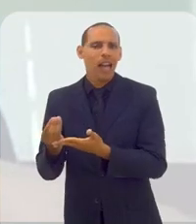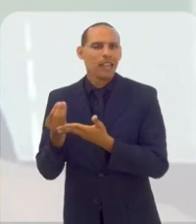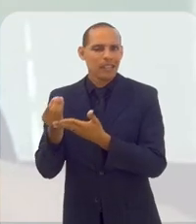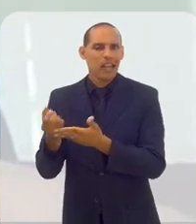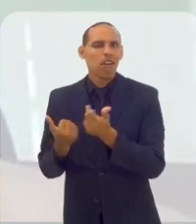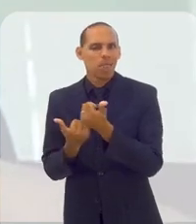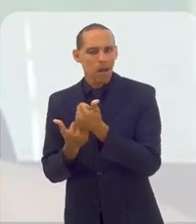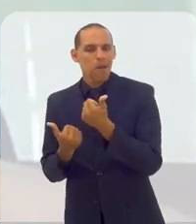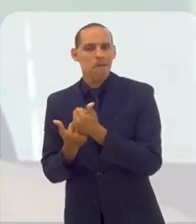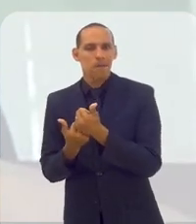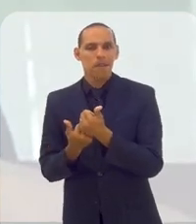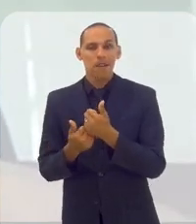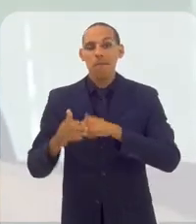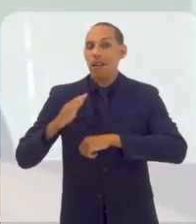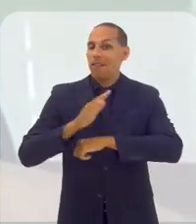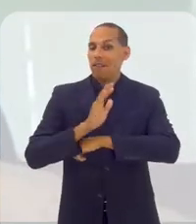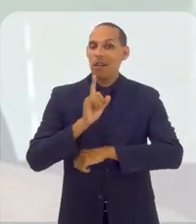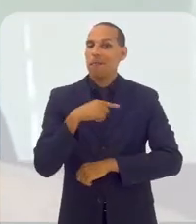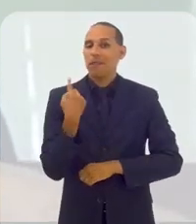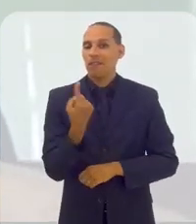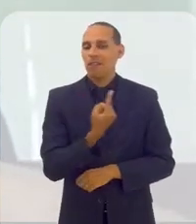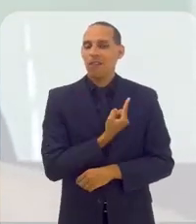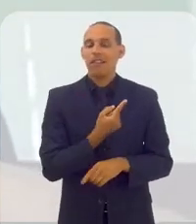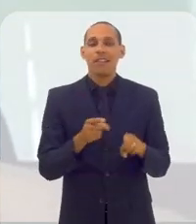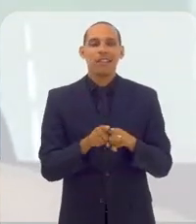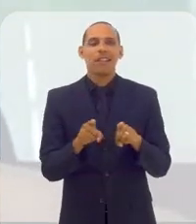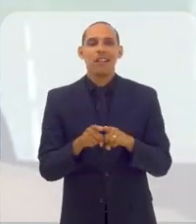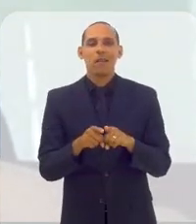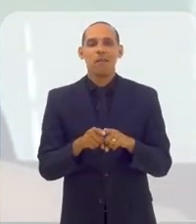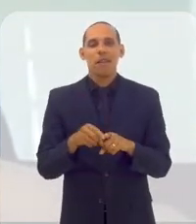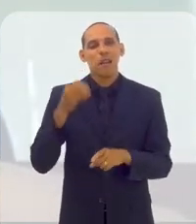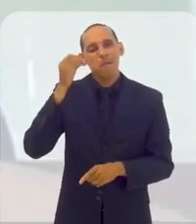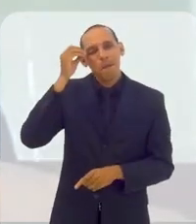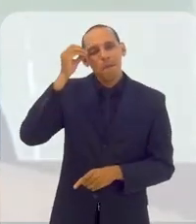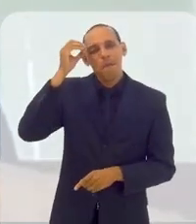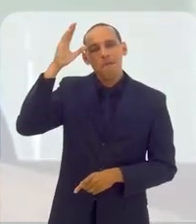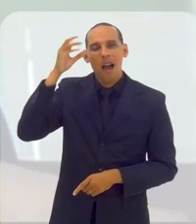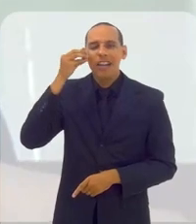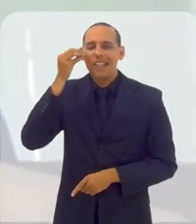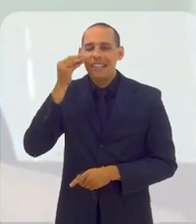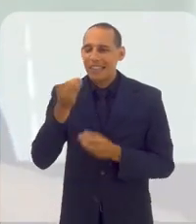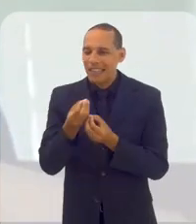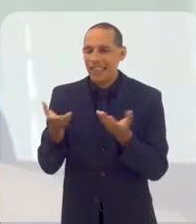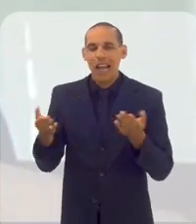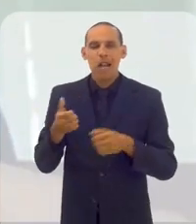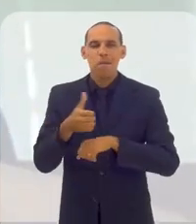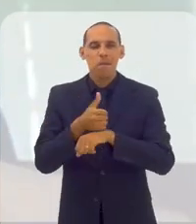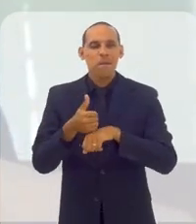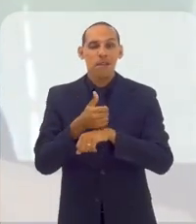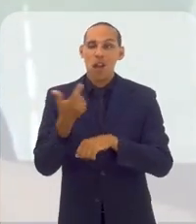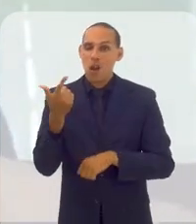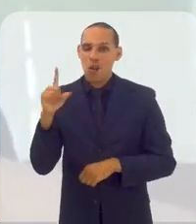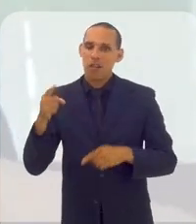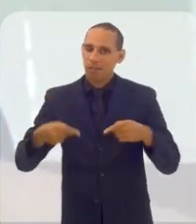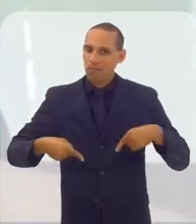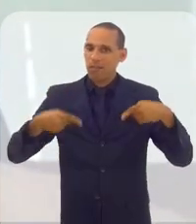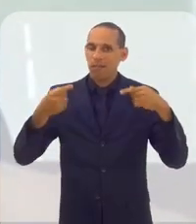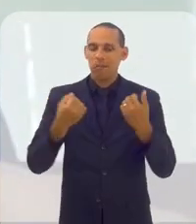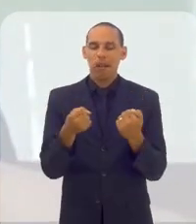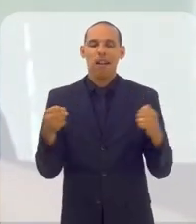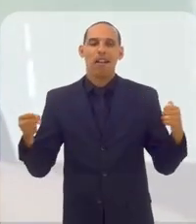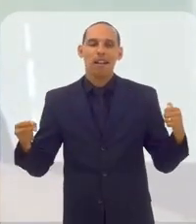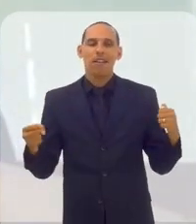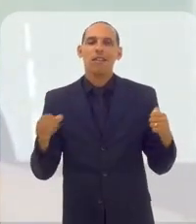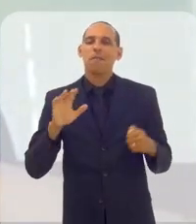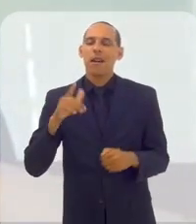subsídios né das nossas plataformas educacionais como norral para outros profissionais então sempre foi um desafio